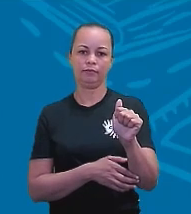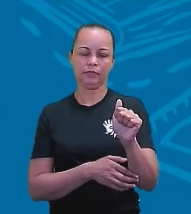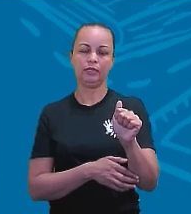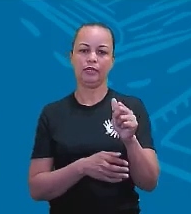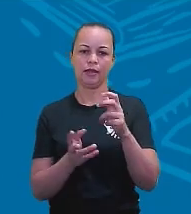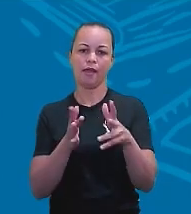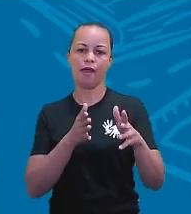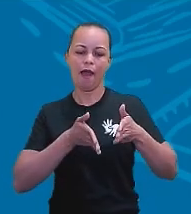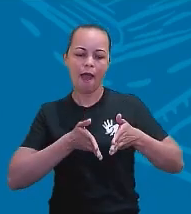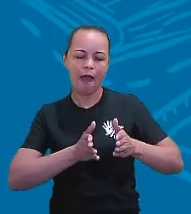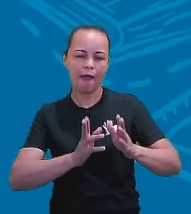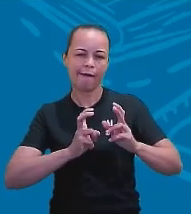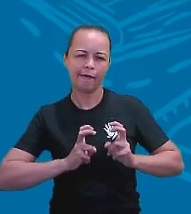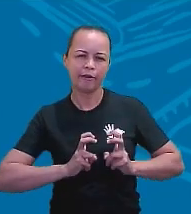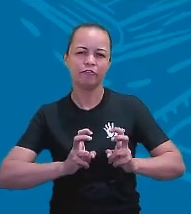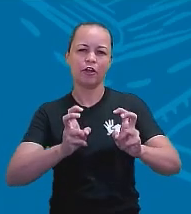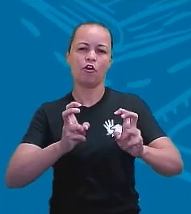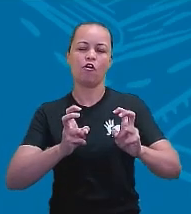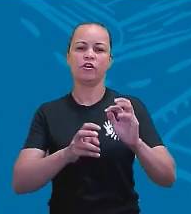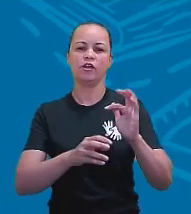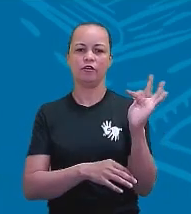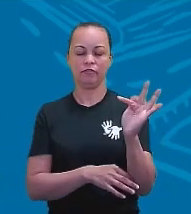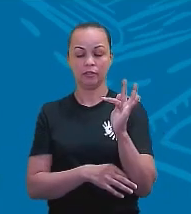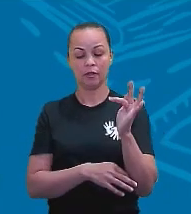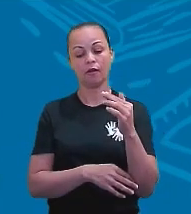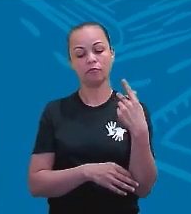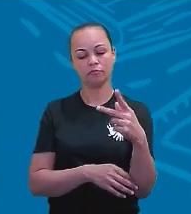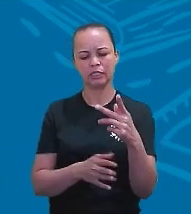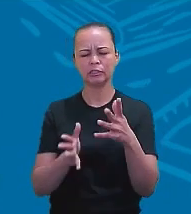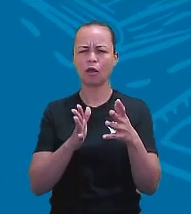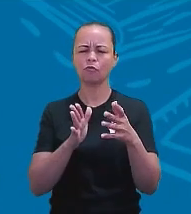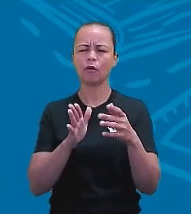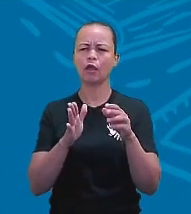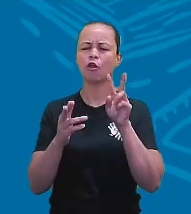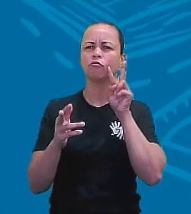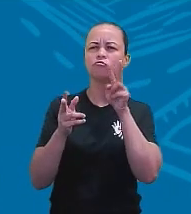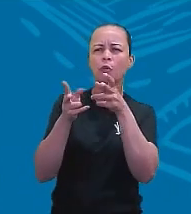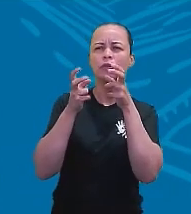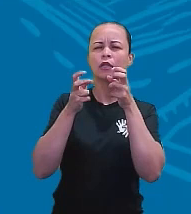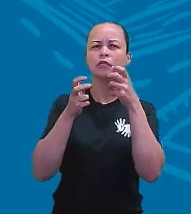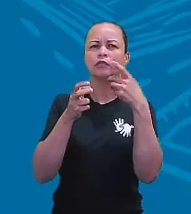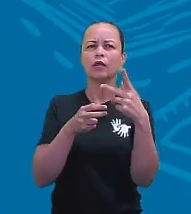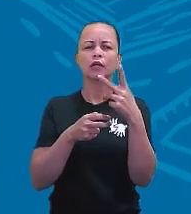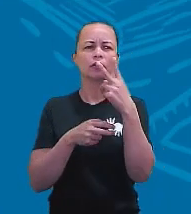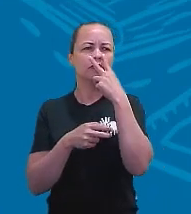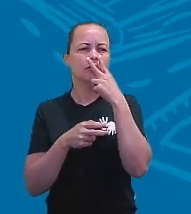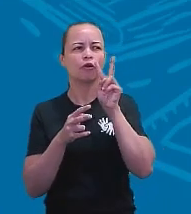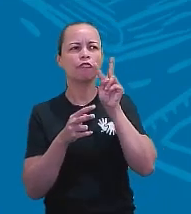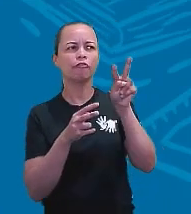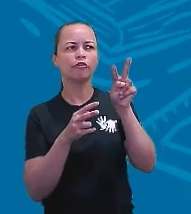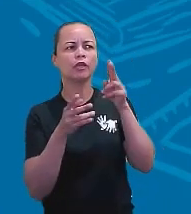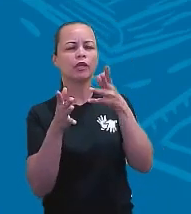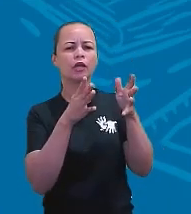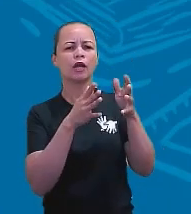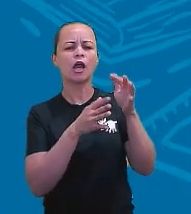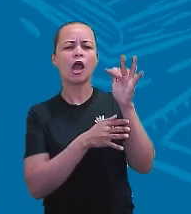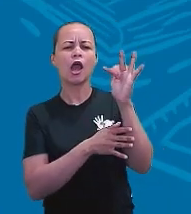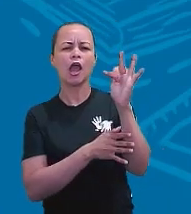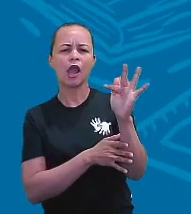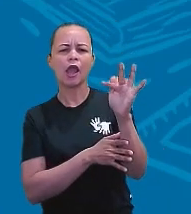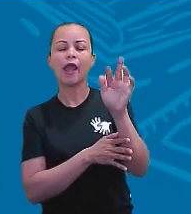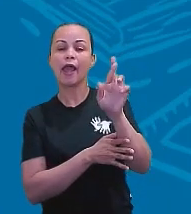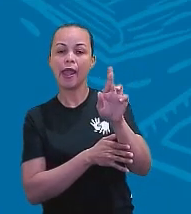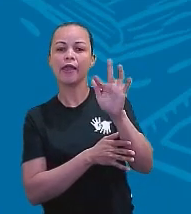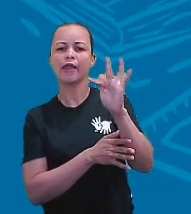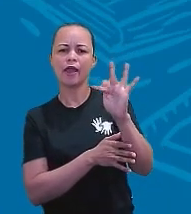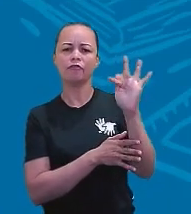linhas ferroviárias aqui em Vitória de Santo Antão, e eu vi essa placa, e me batia essa curiosidade, por que essa sigla